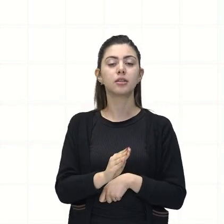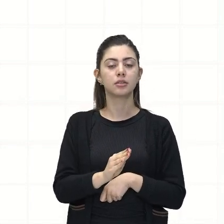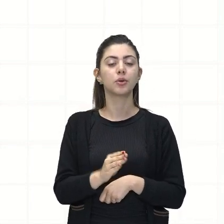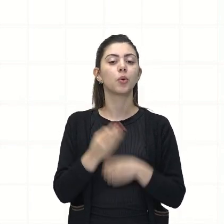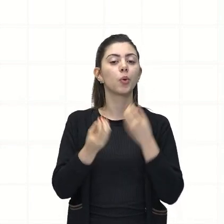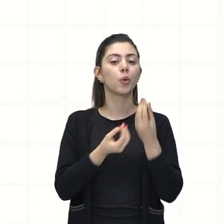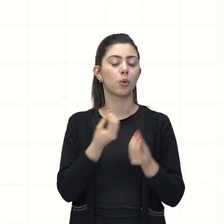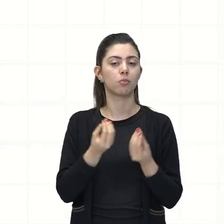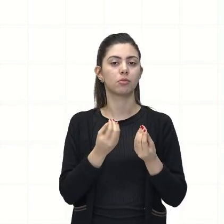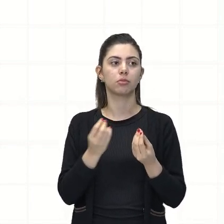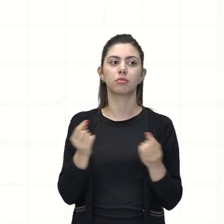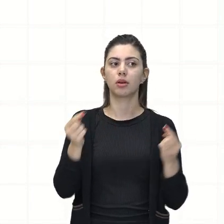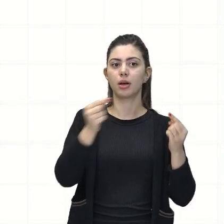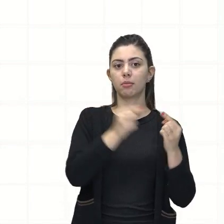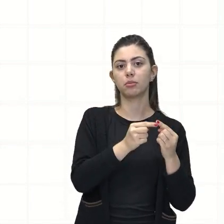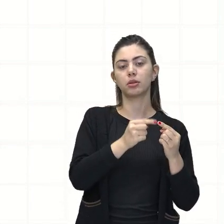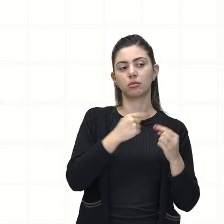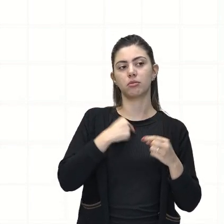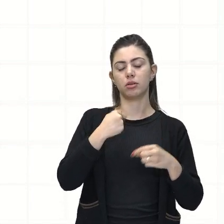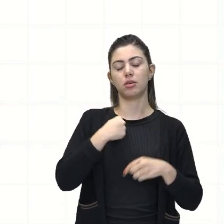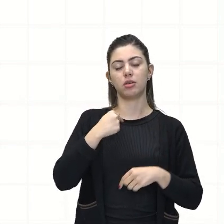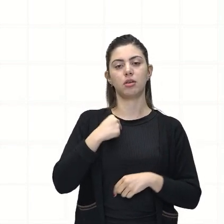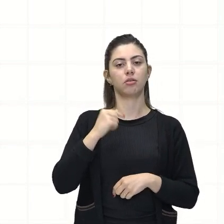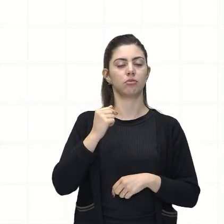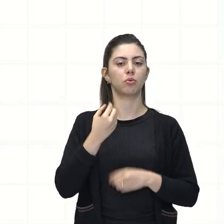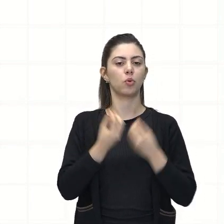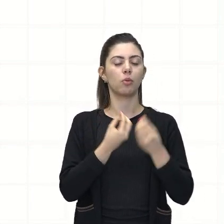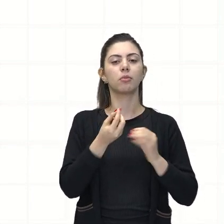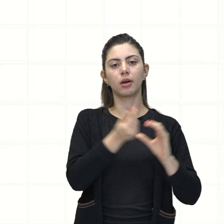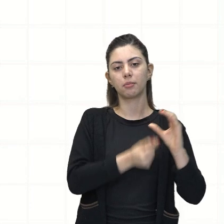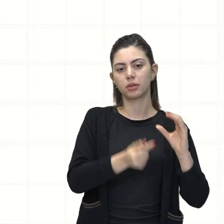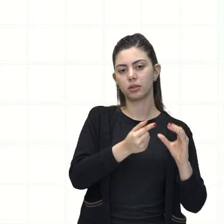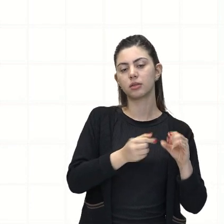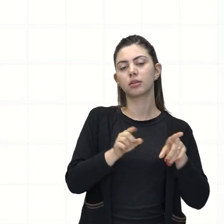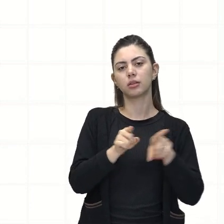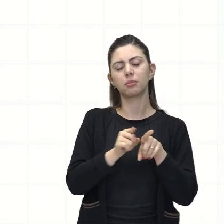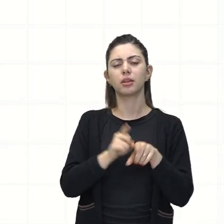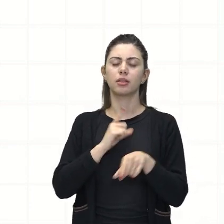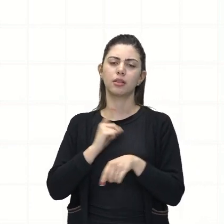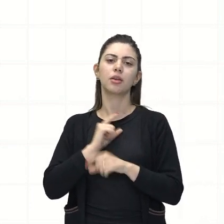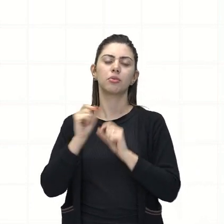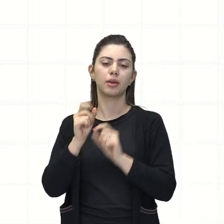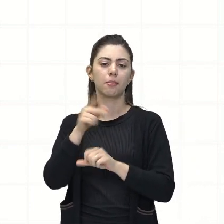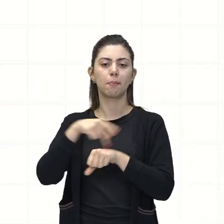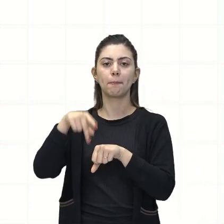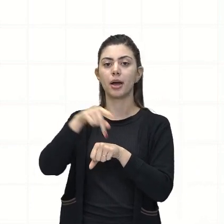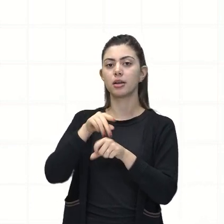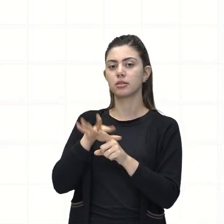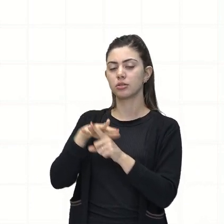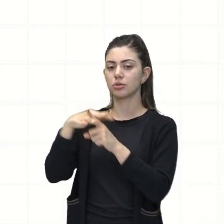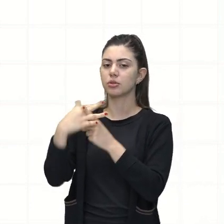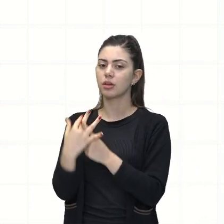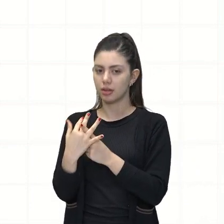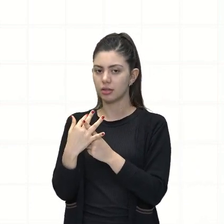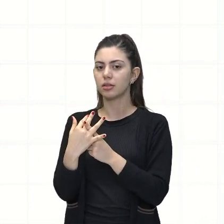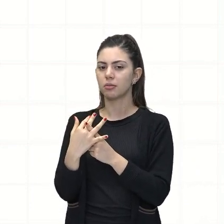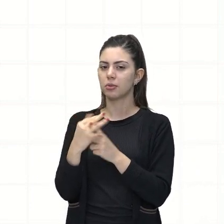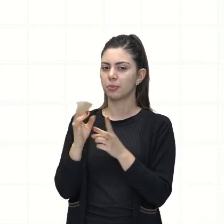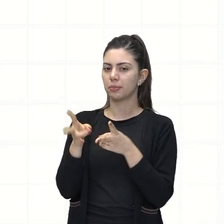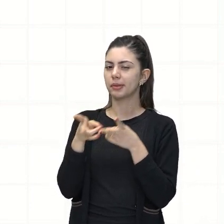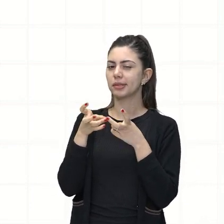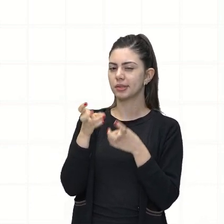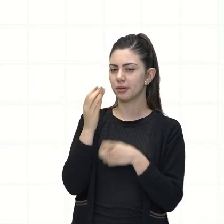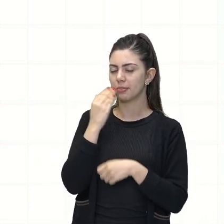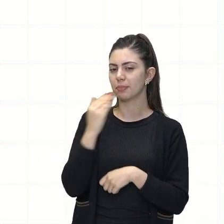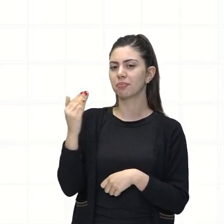ali capitalistas, tá bom? A gente tem ali os países socialistas, que são ali aqueles países alinhados, né,